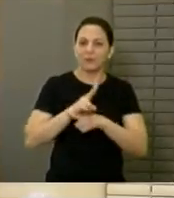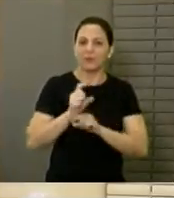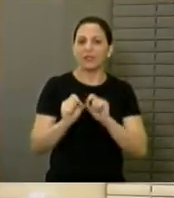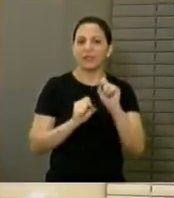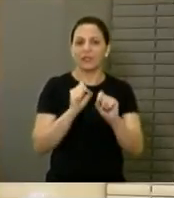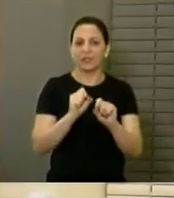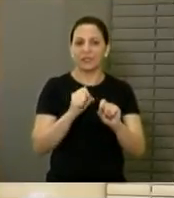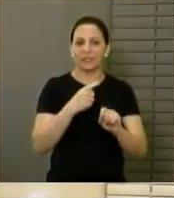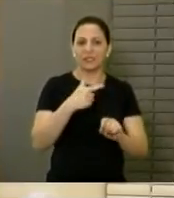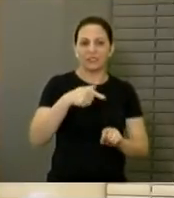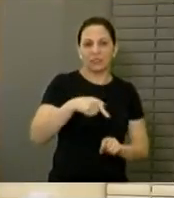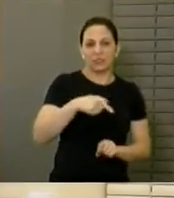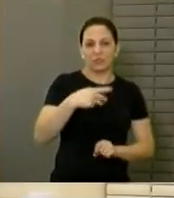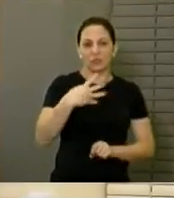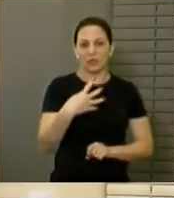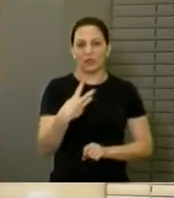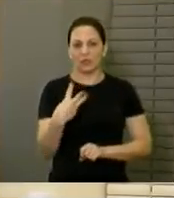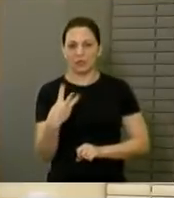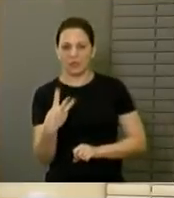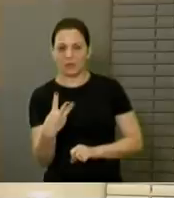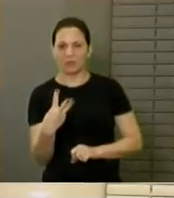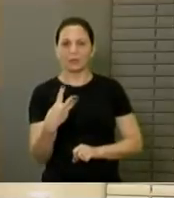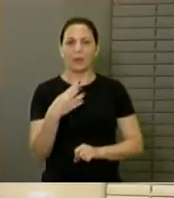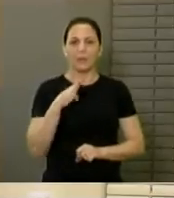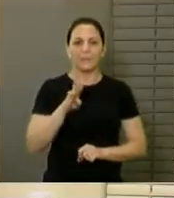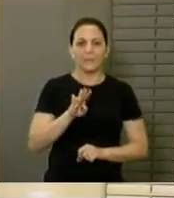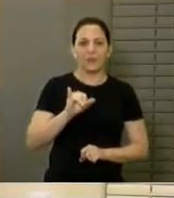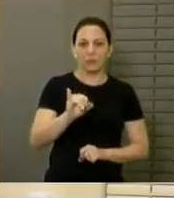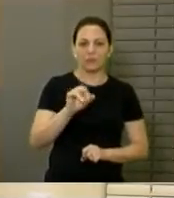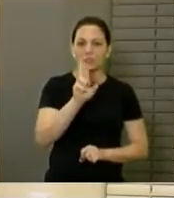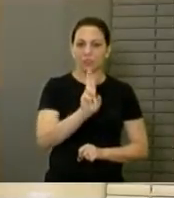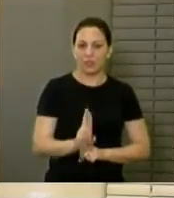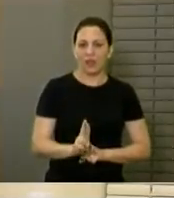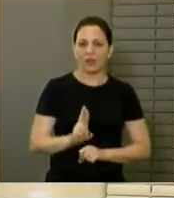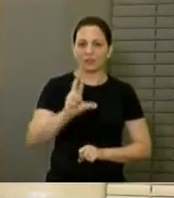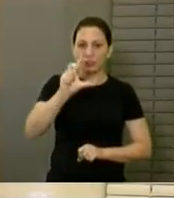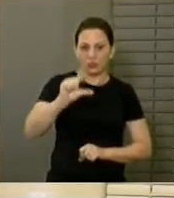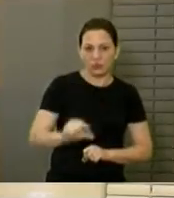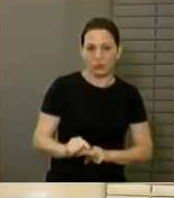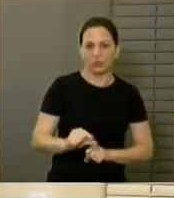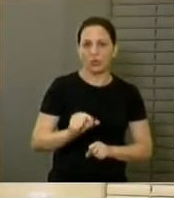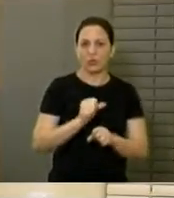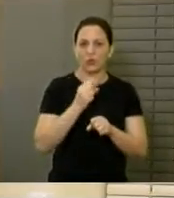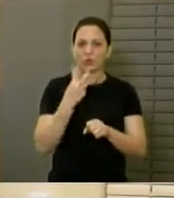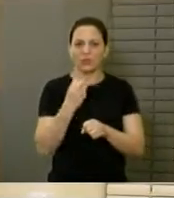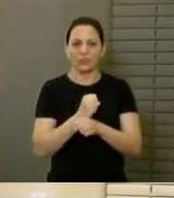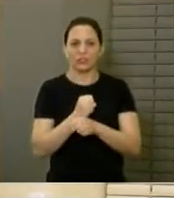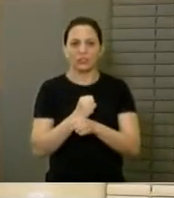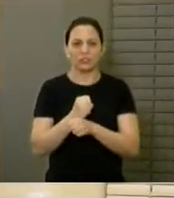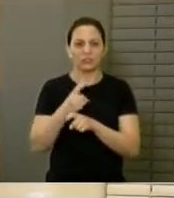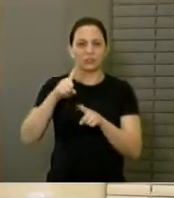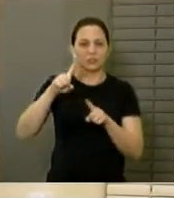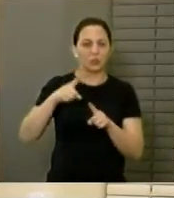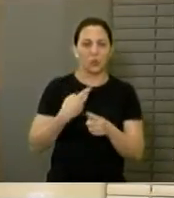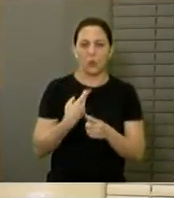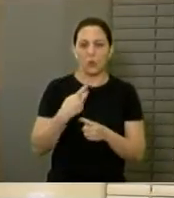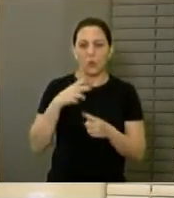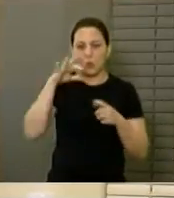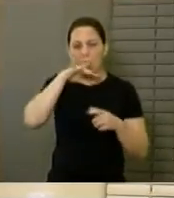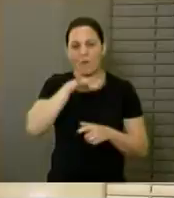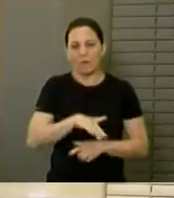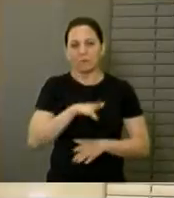de 743 bilhões de reais no setor em 20 anos, um crime contra a população brasileira.